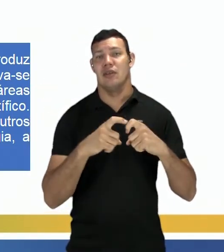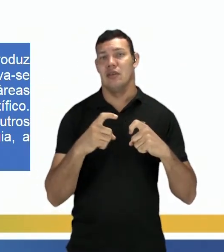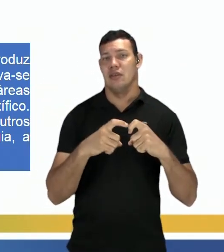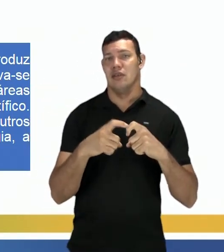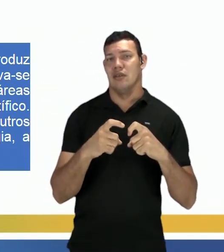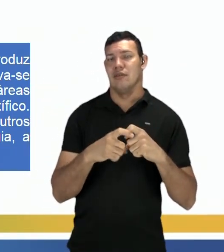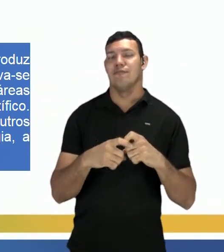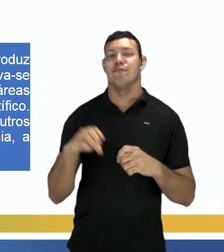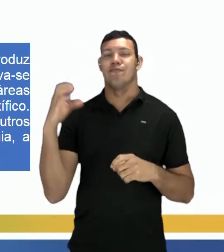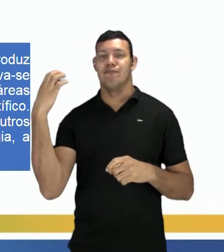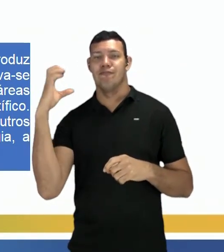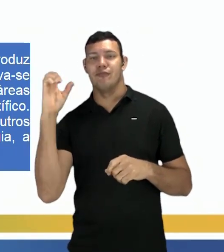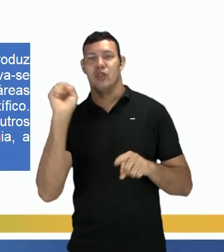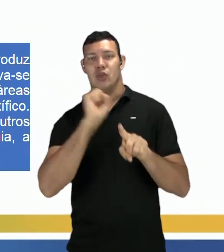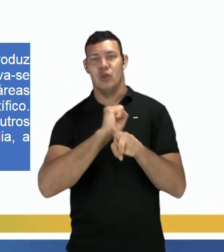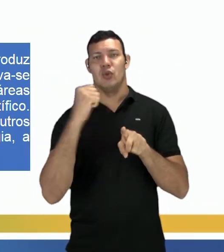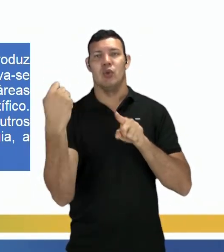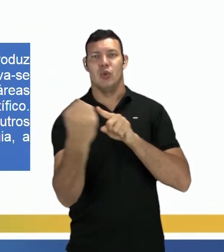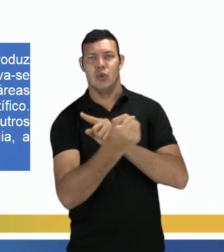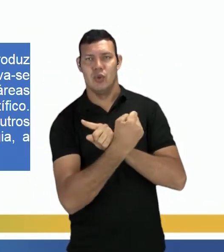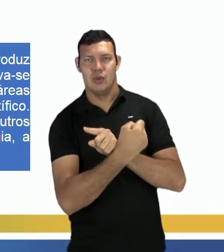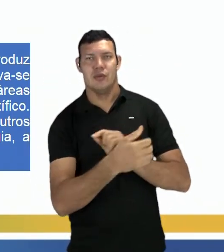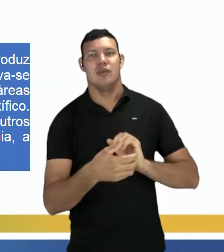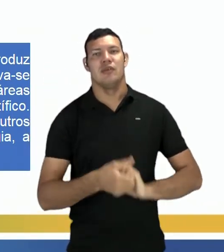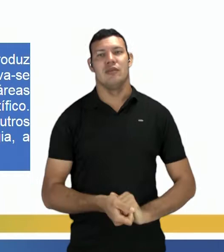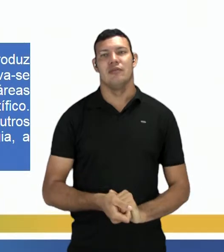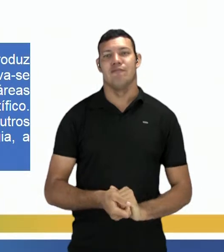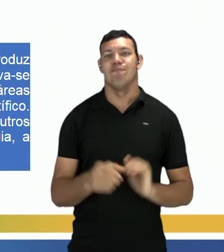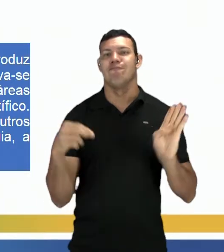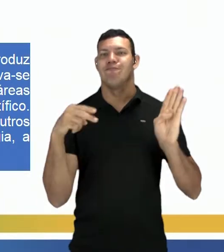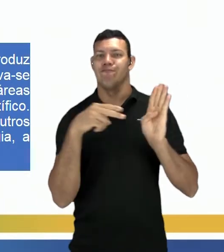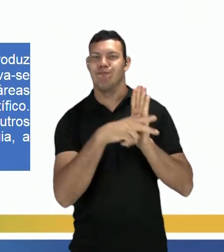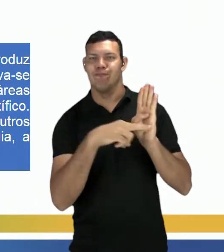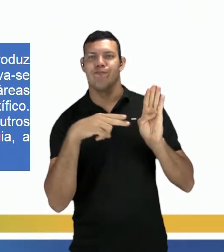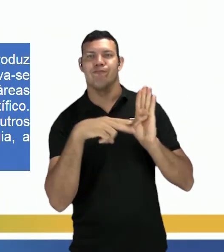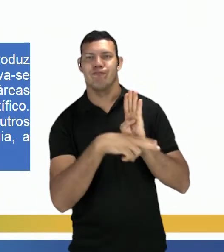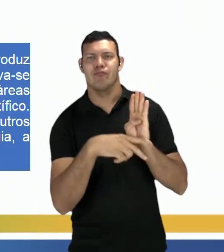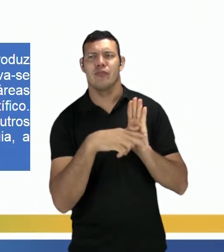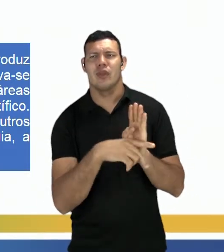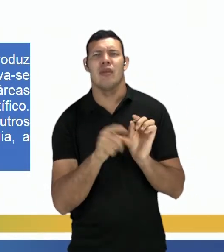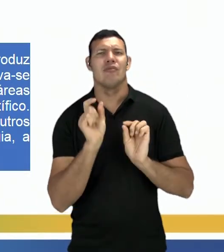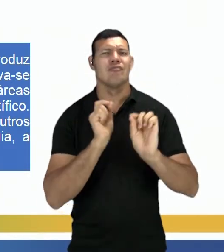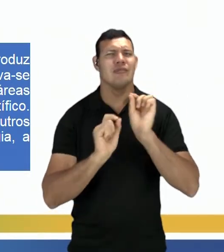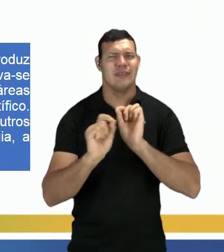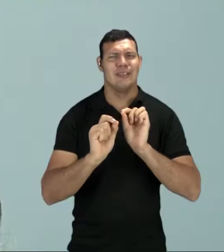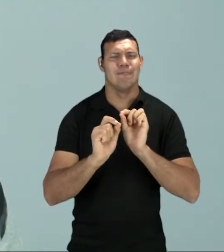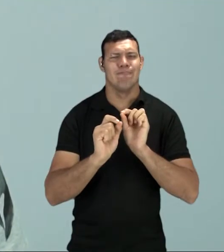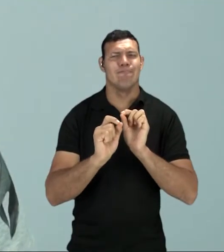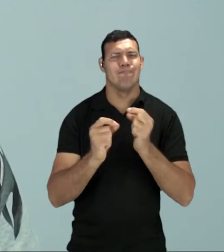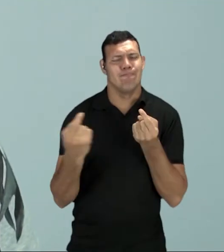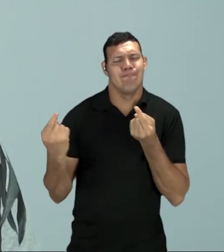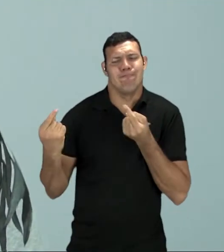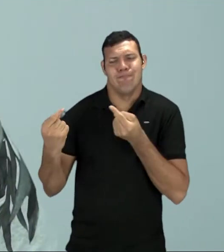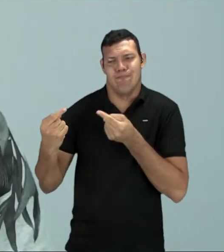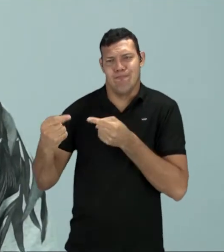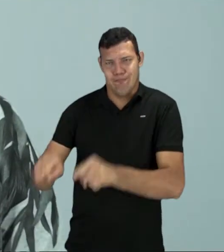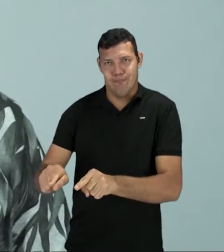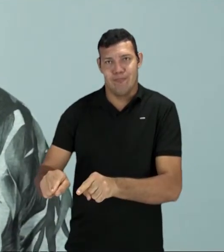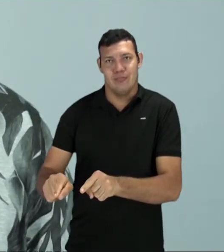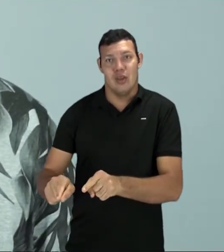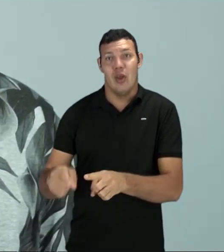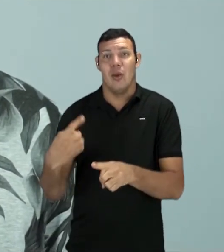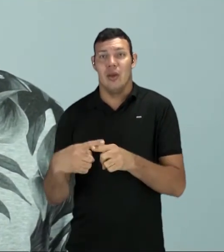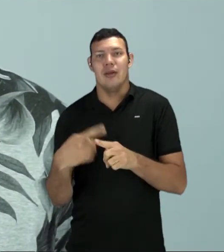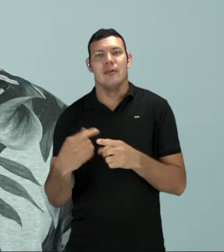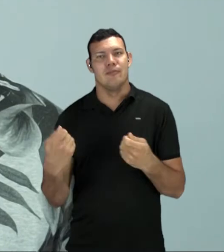sociais. Bom, em nossos dias fala que as ciências biológicas elas estão em vigor porque elas têm um desafio que para encontrar soluções para as